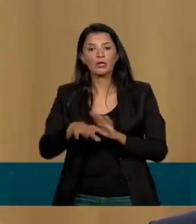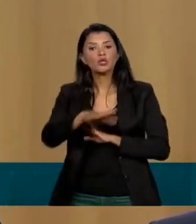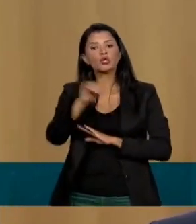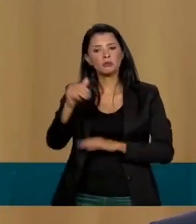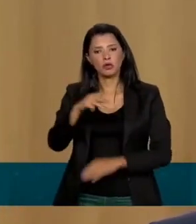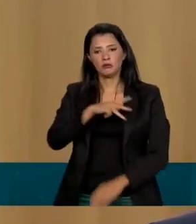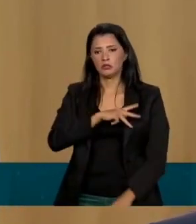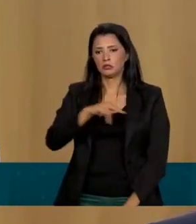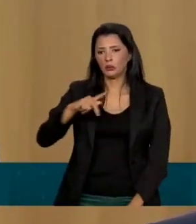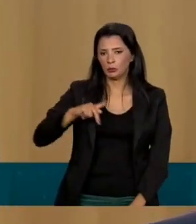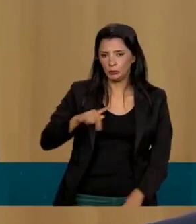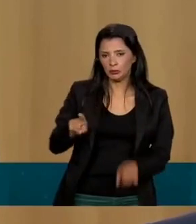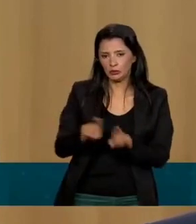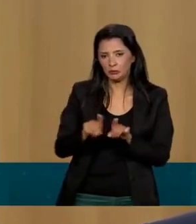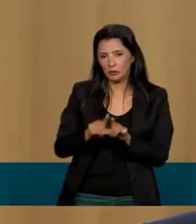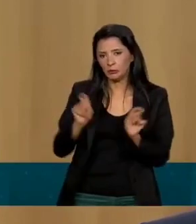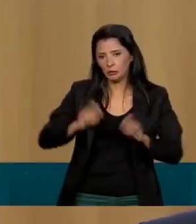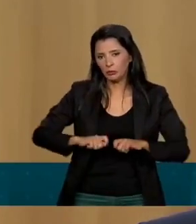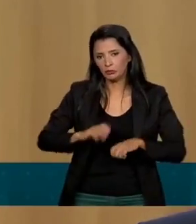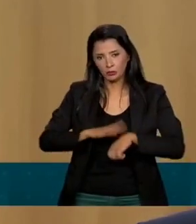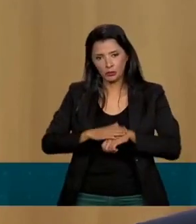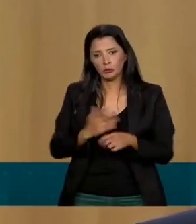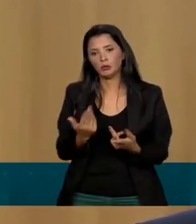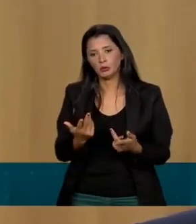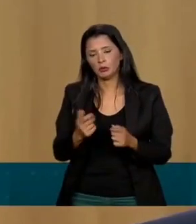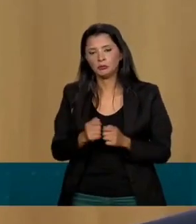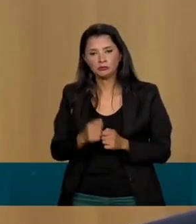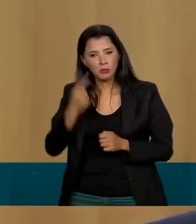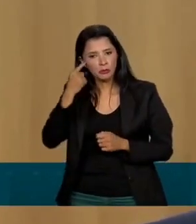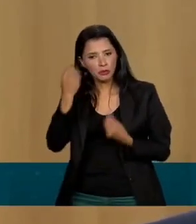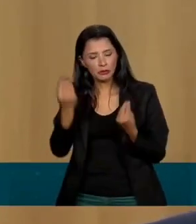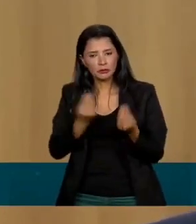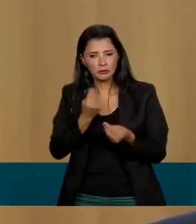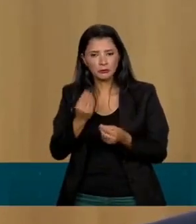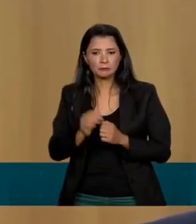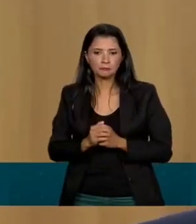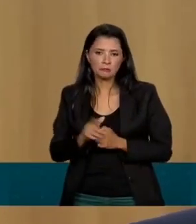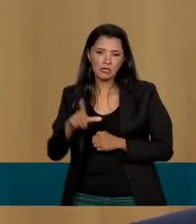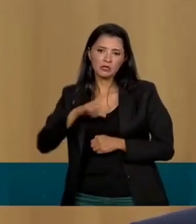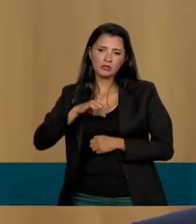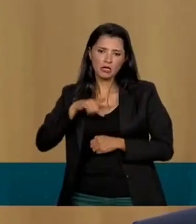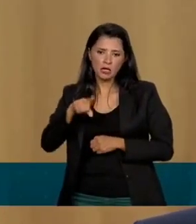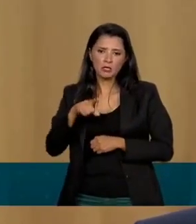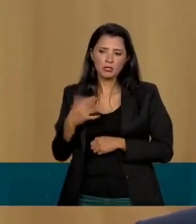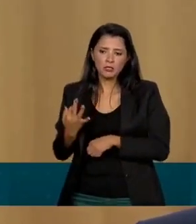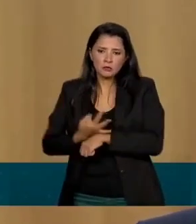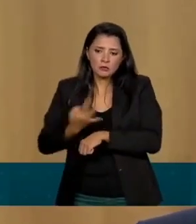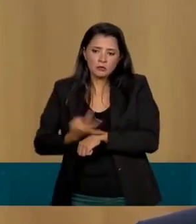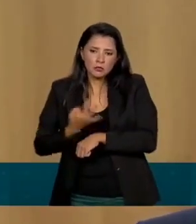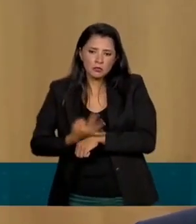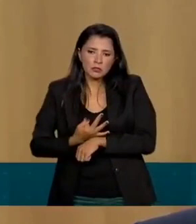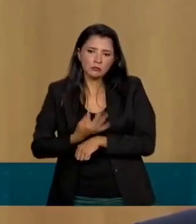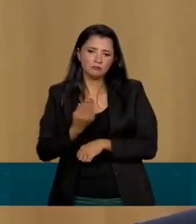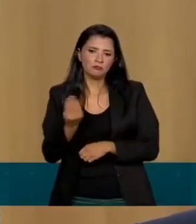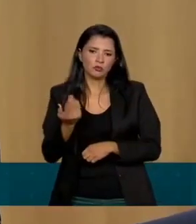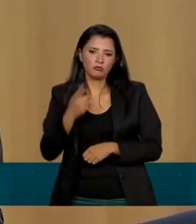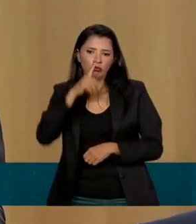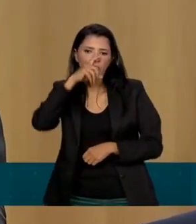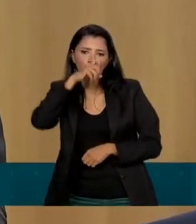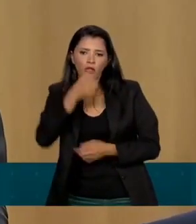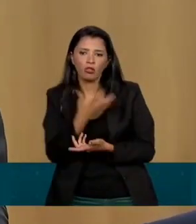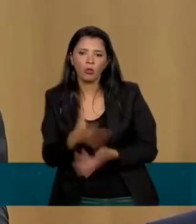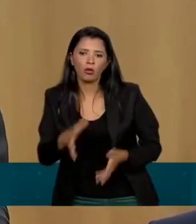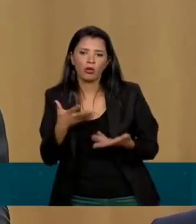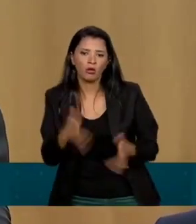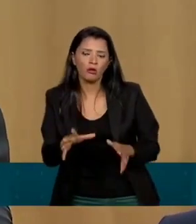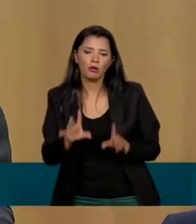Público. Então, vamos imaginar que haja essa resistência. E aí o que